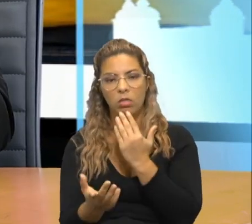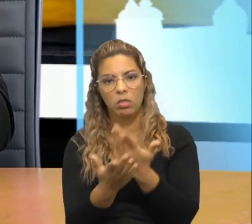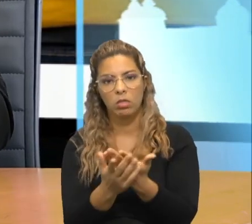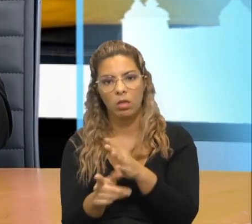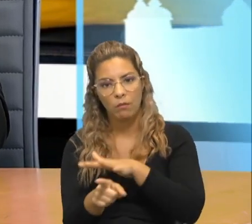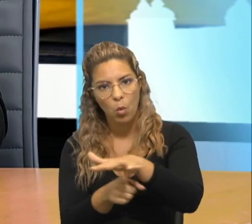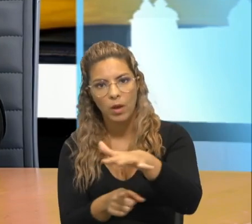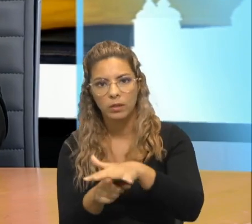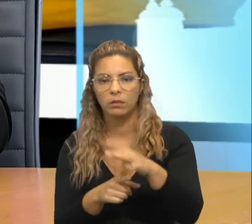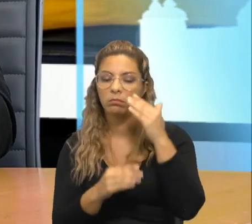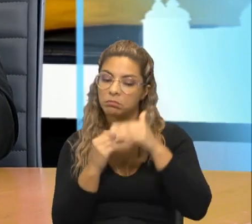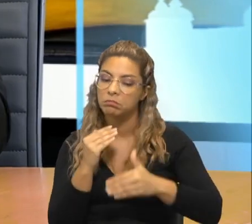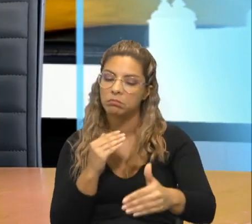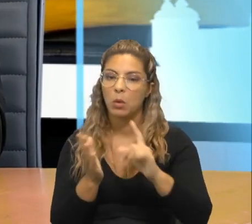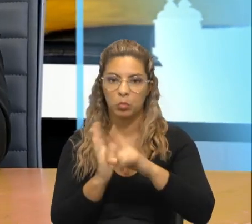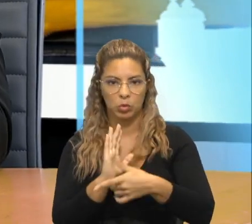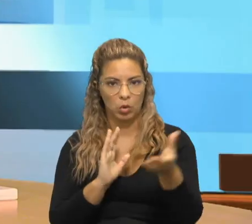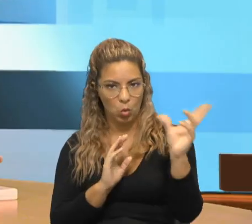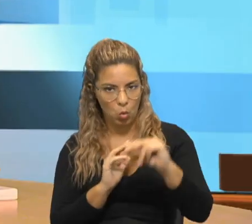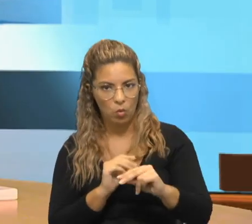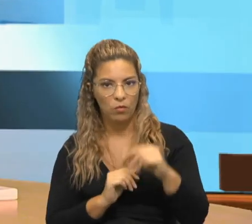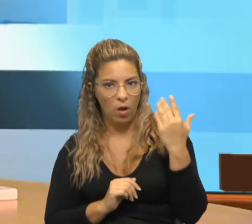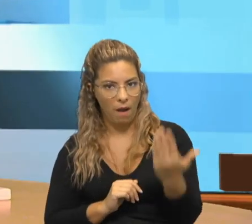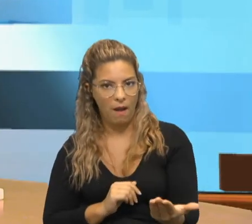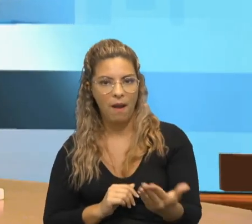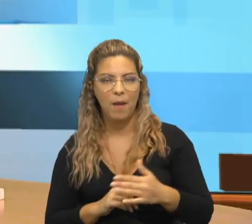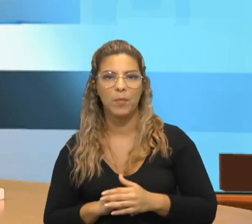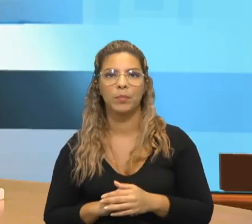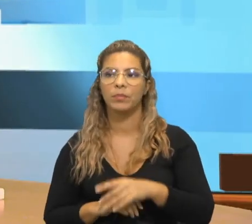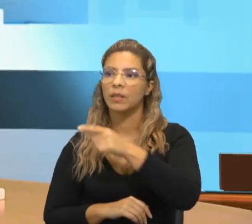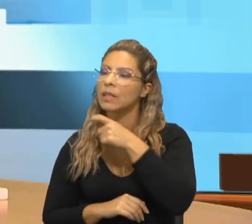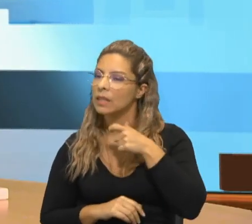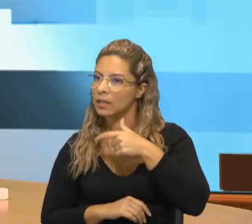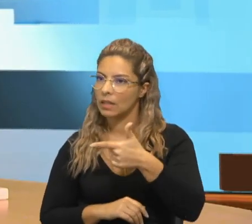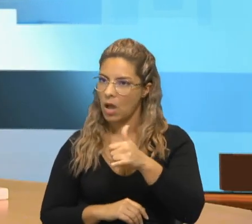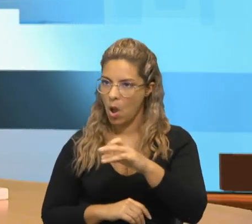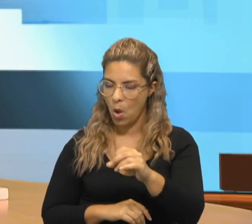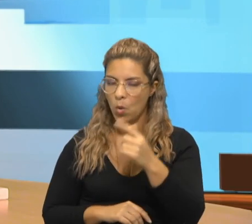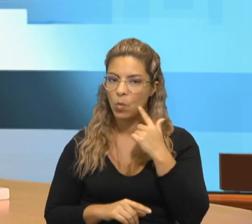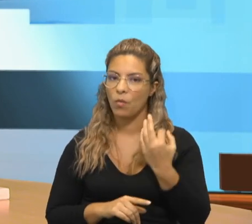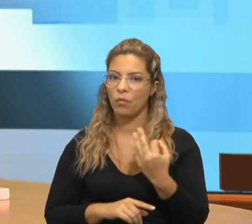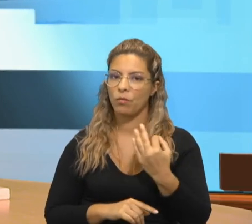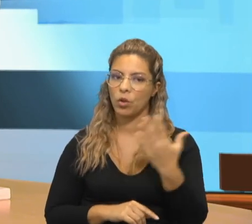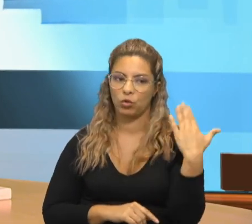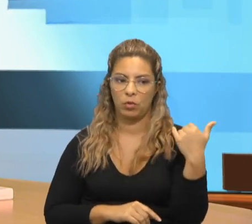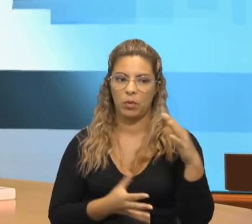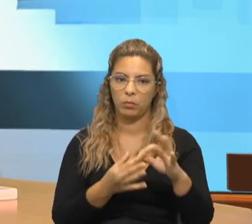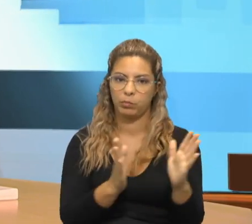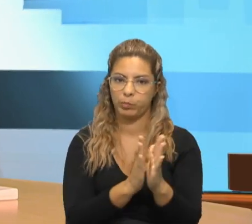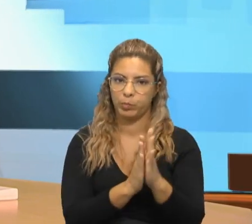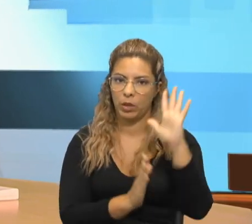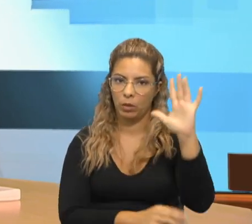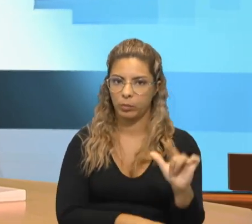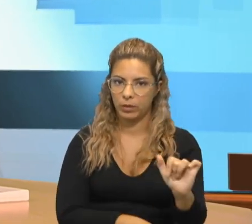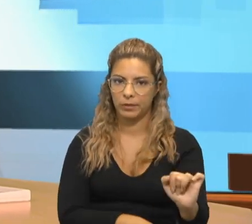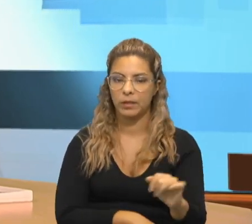que teremos novidades. Há projetos novos nesse âmbito. Eu vi, por exemplo, que o Padre Tiago Melo foi designado pároco aqui numa paróquia em Lisboa, em São